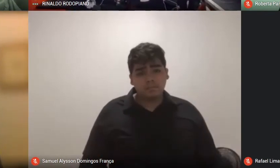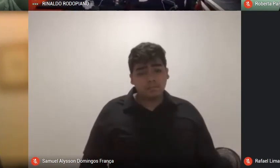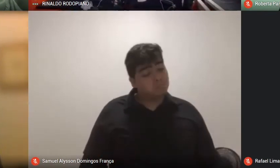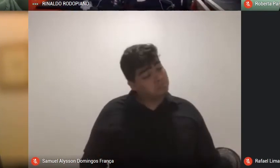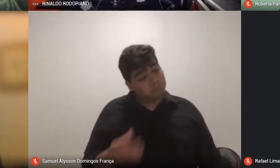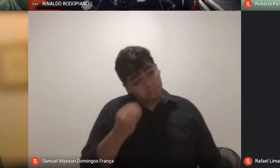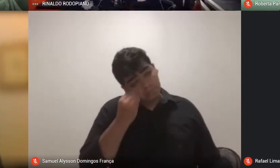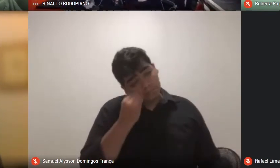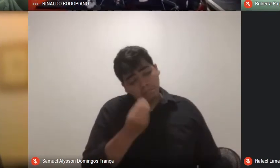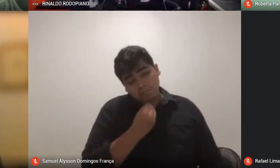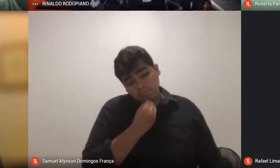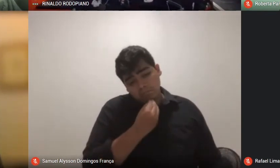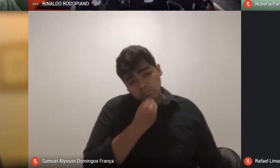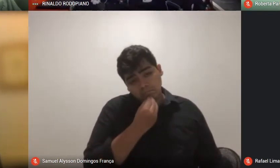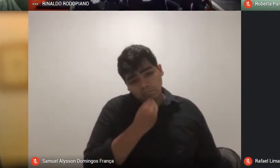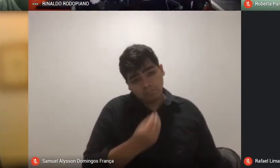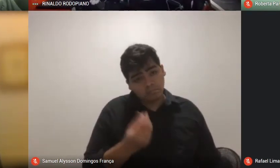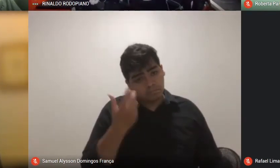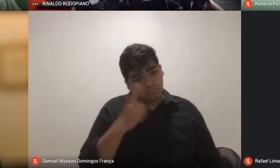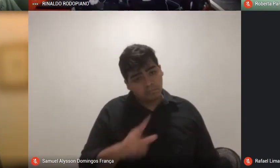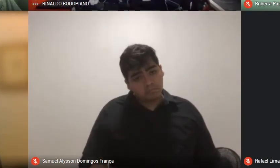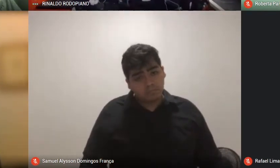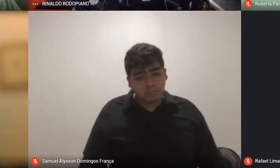né? Patentear isso aí, Júnior?